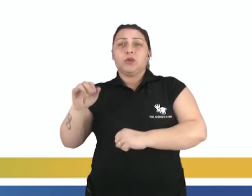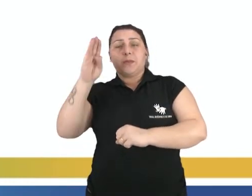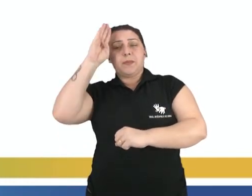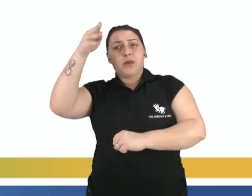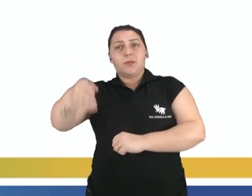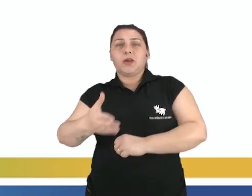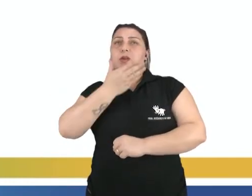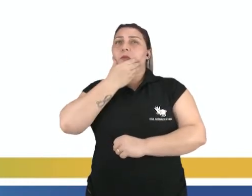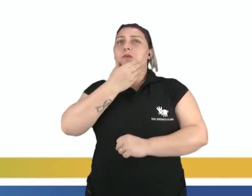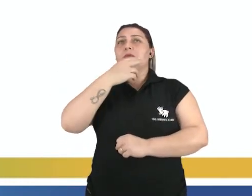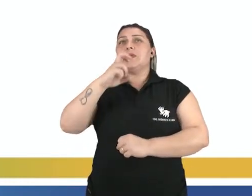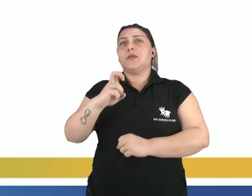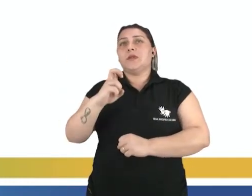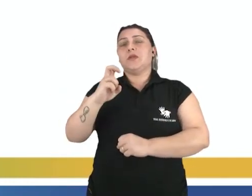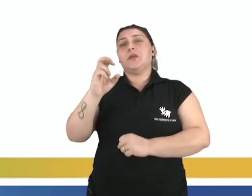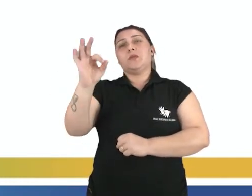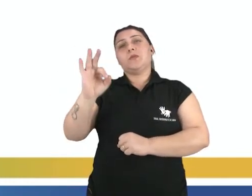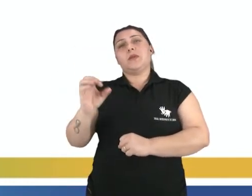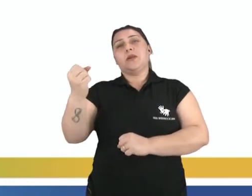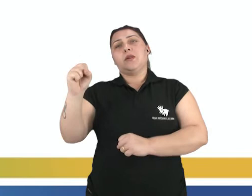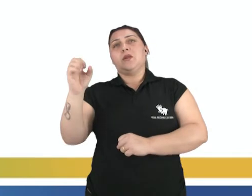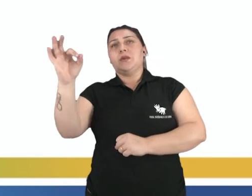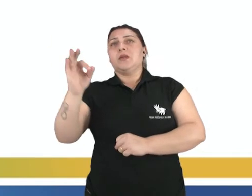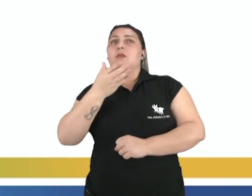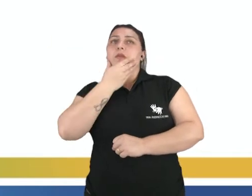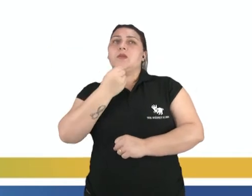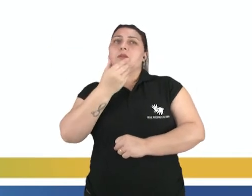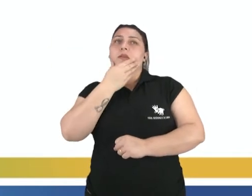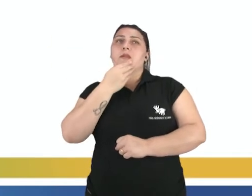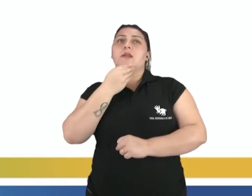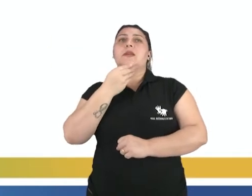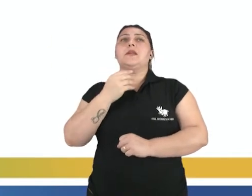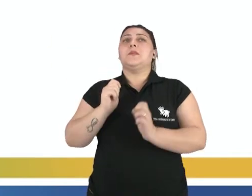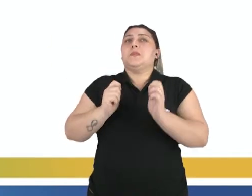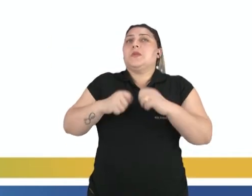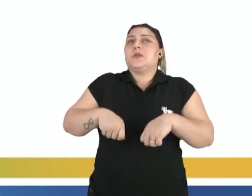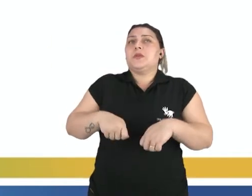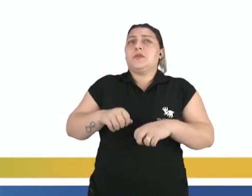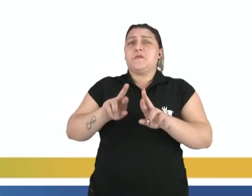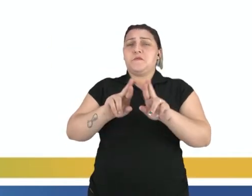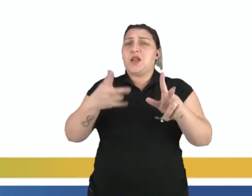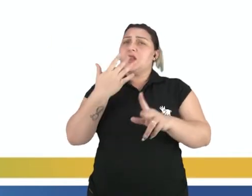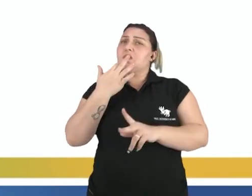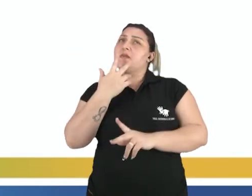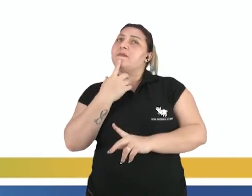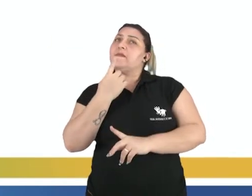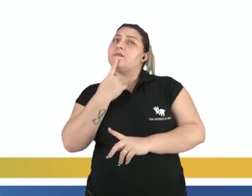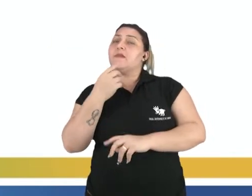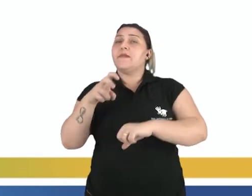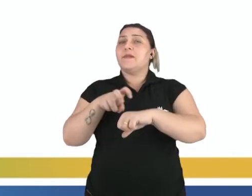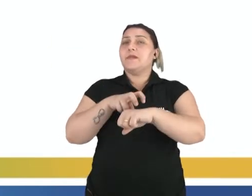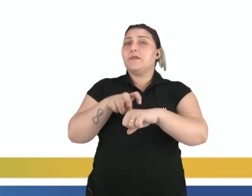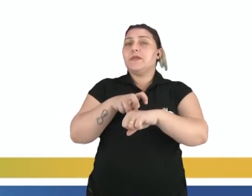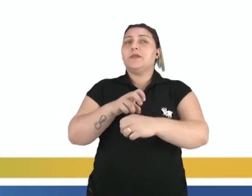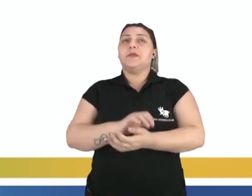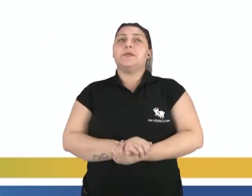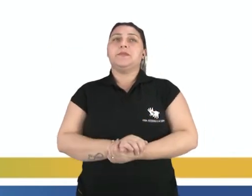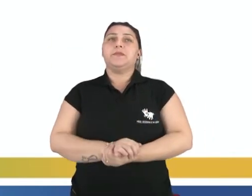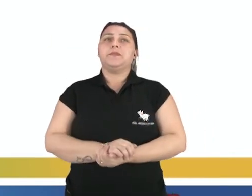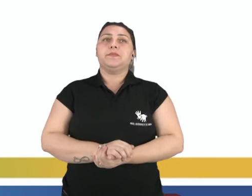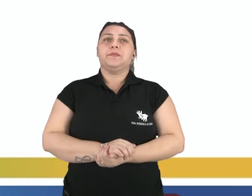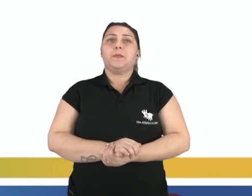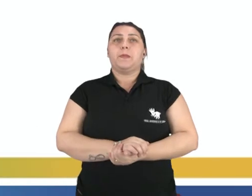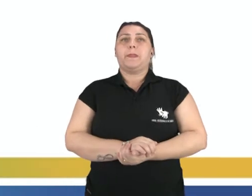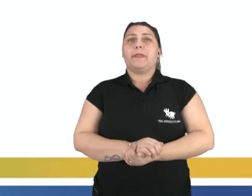em torno de 5 a 8% dos homens, e causa a impossibilidade de diferenciar as cores vermelha e verde.